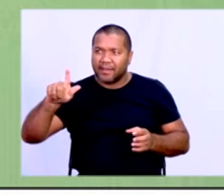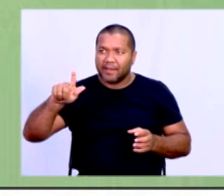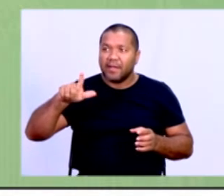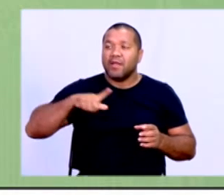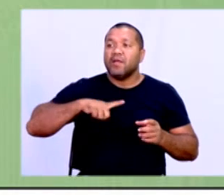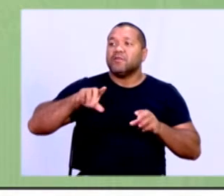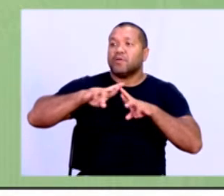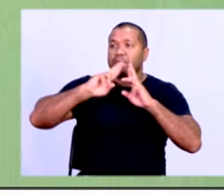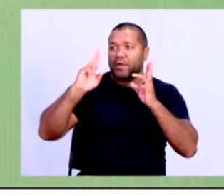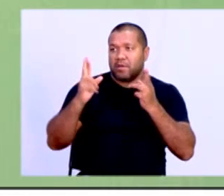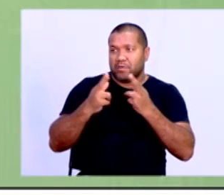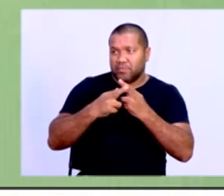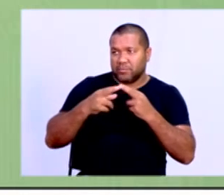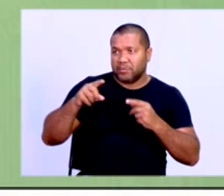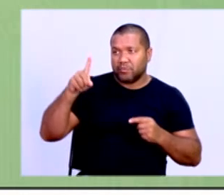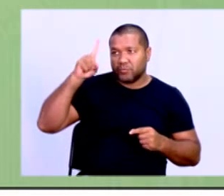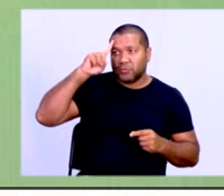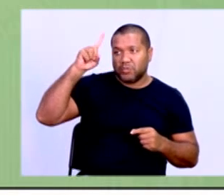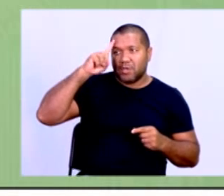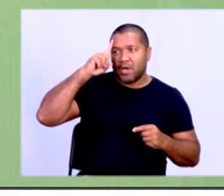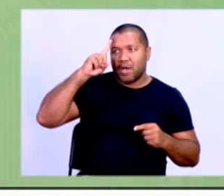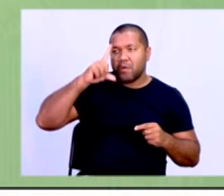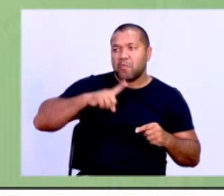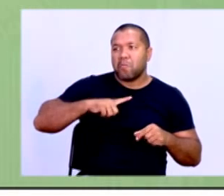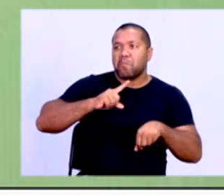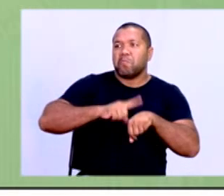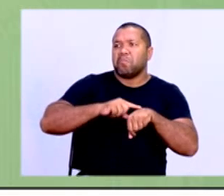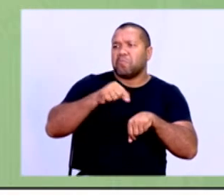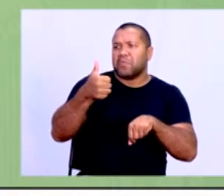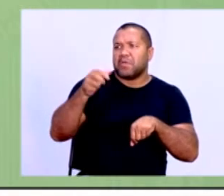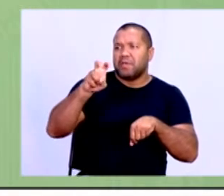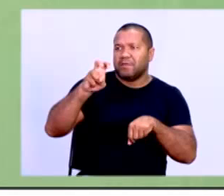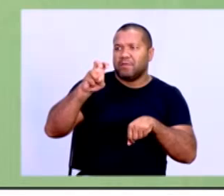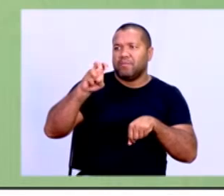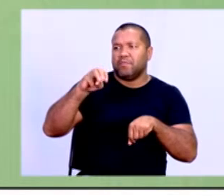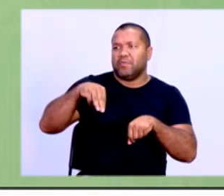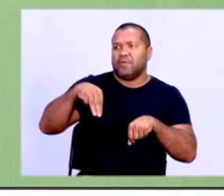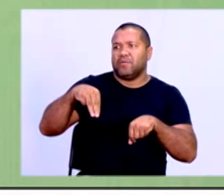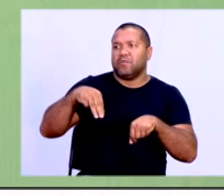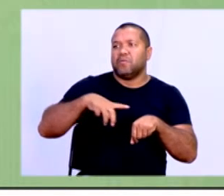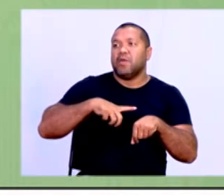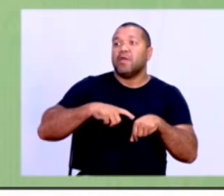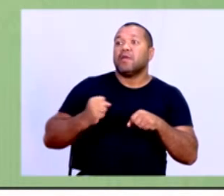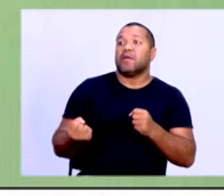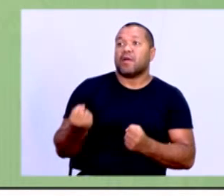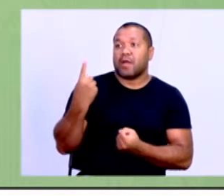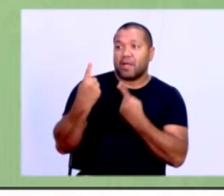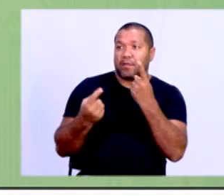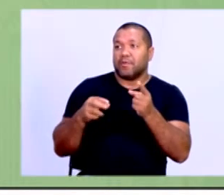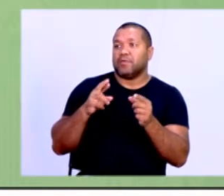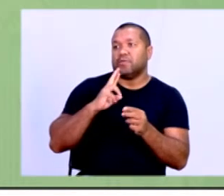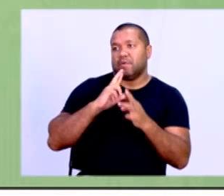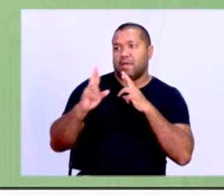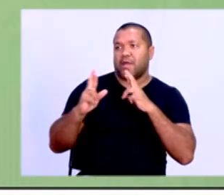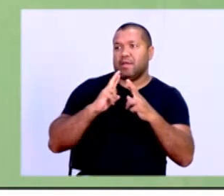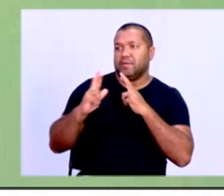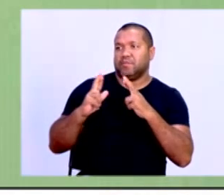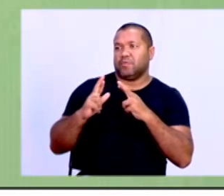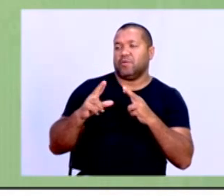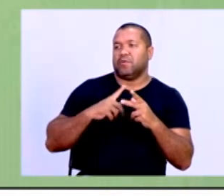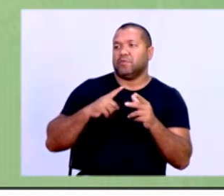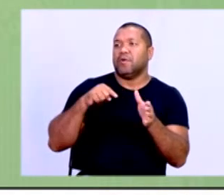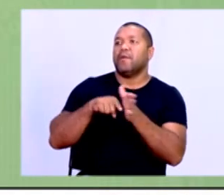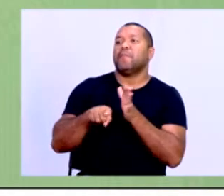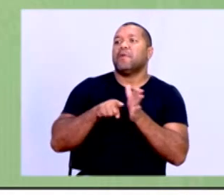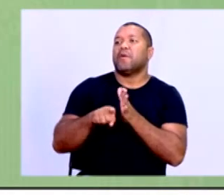duração de aproximadamente 15 minutos, em que cada membro deve responder as questões